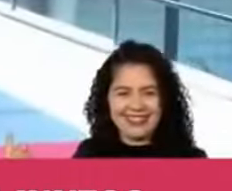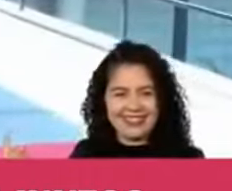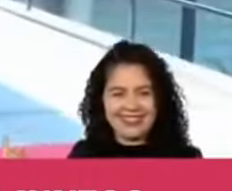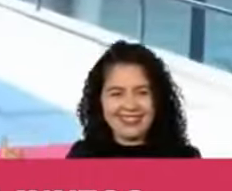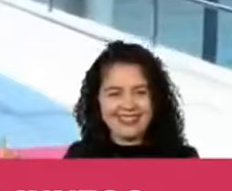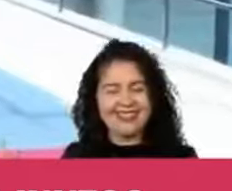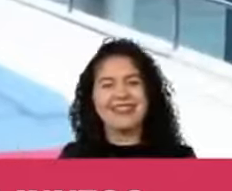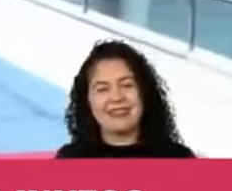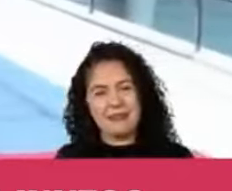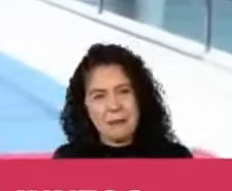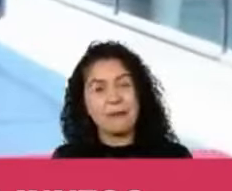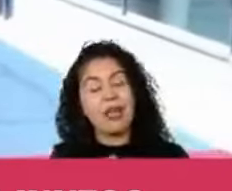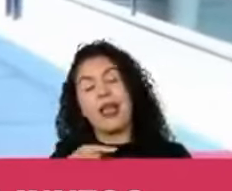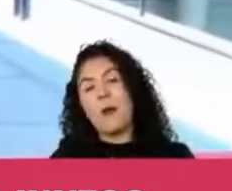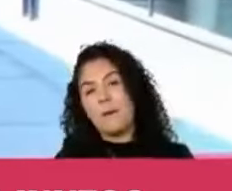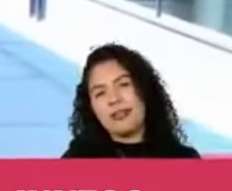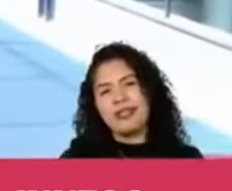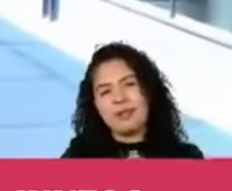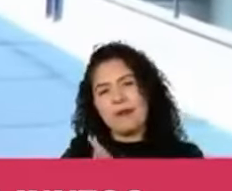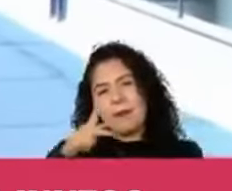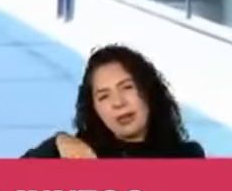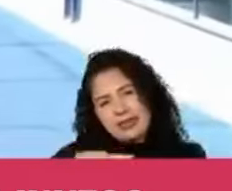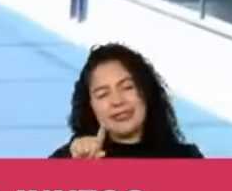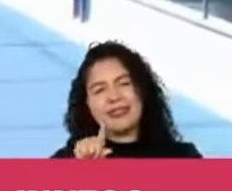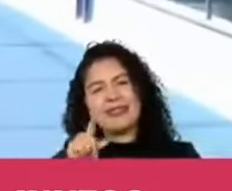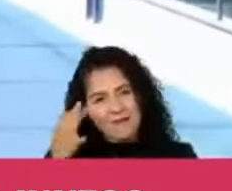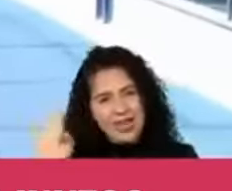Macron. Tá corrigindo o Macron, né?